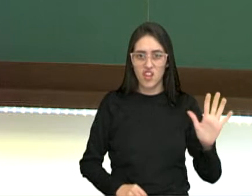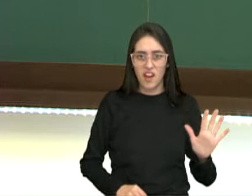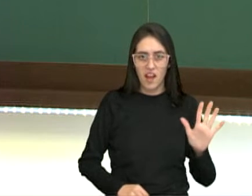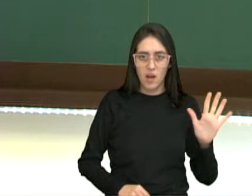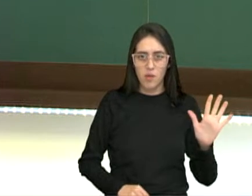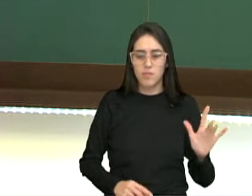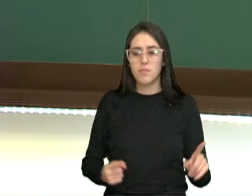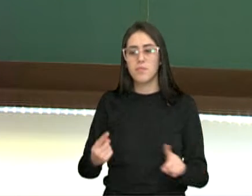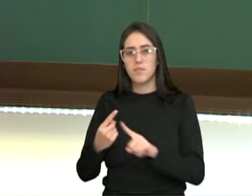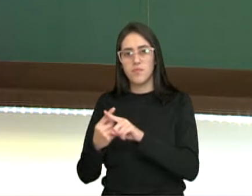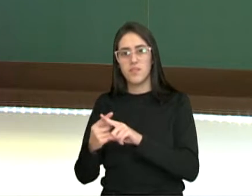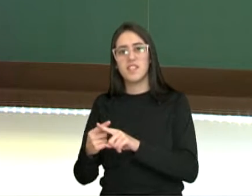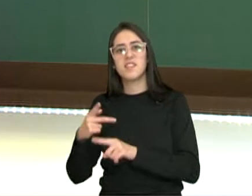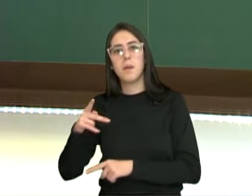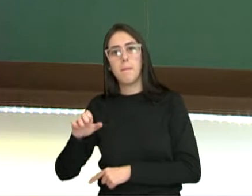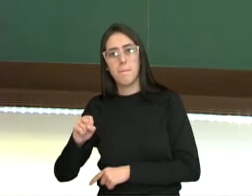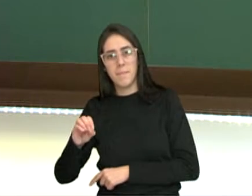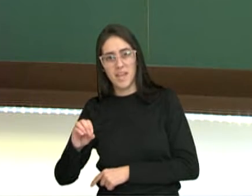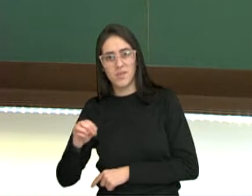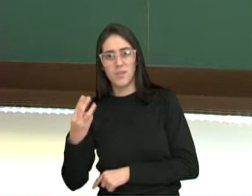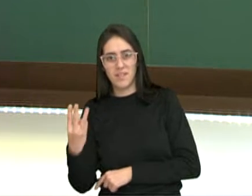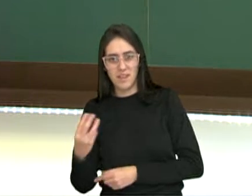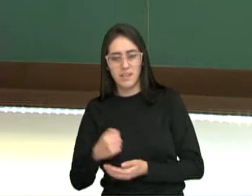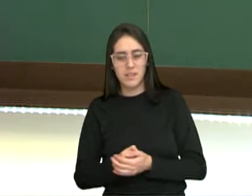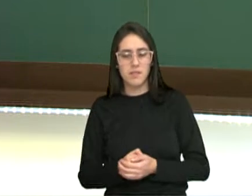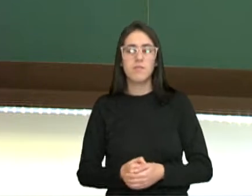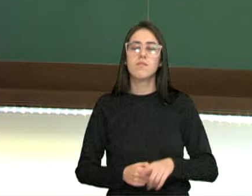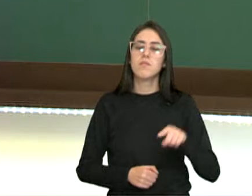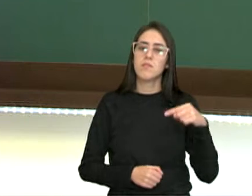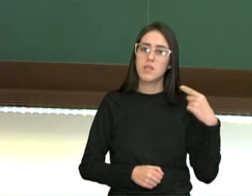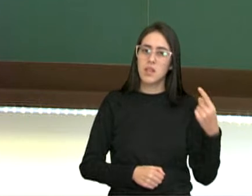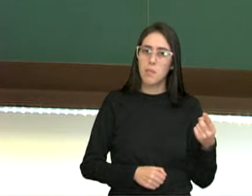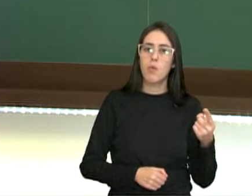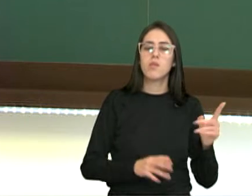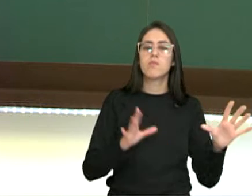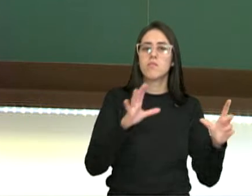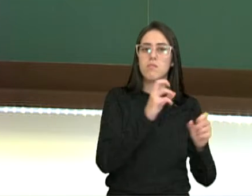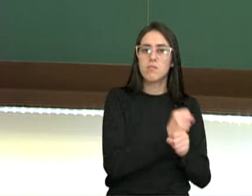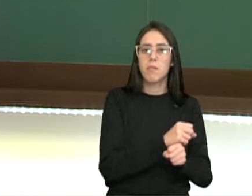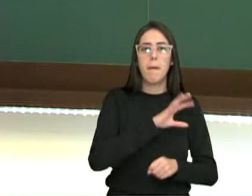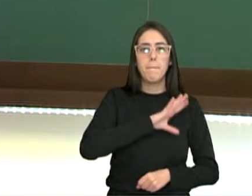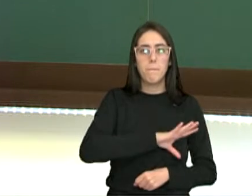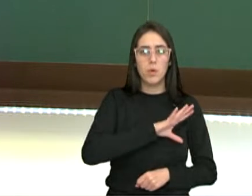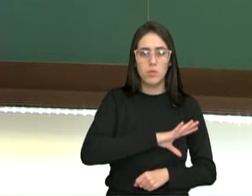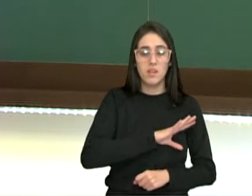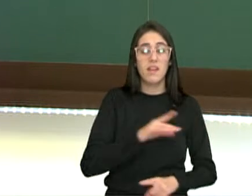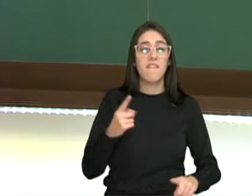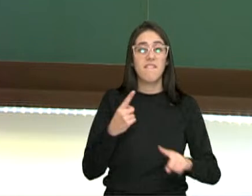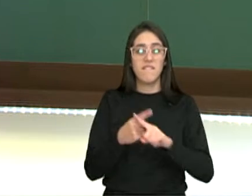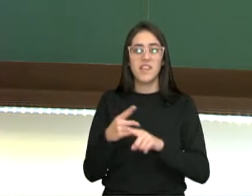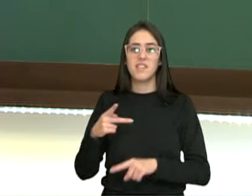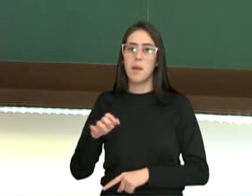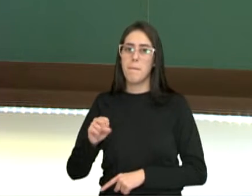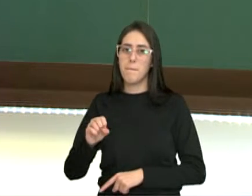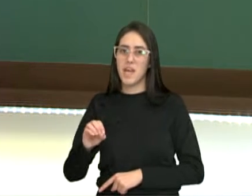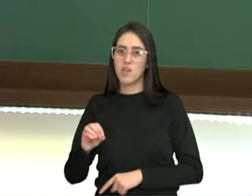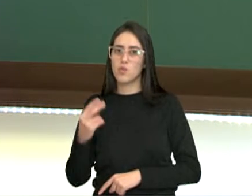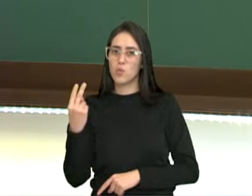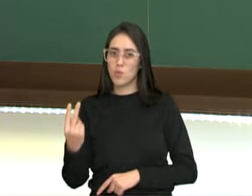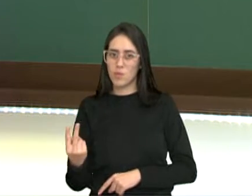3, mais a quantidade de pontos em língua portuguesa vezes o peso que é 2,